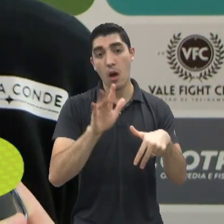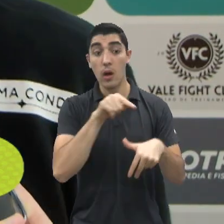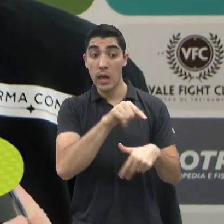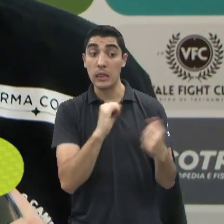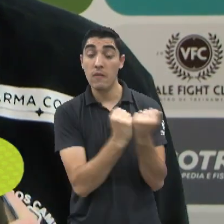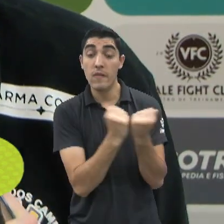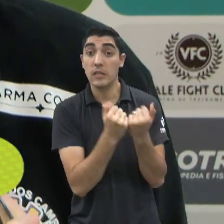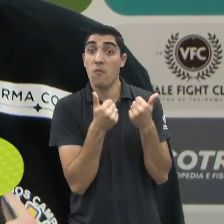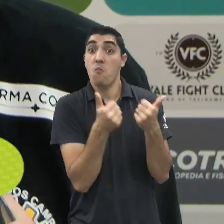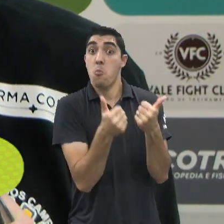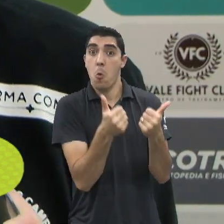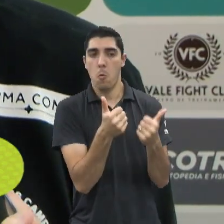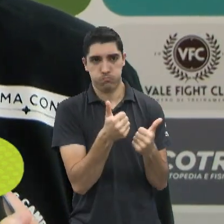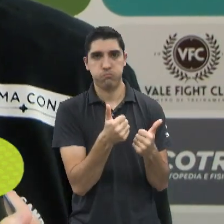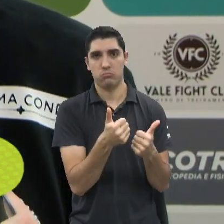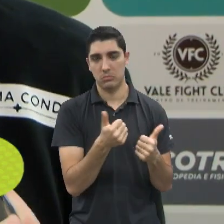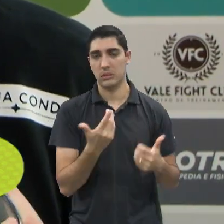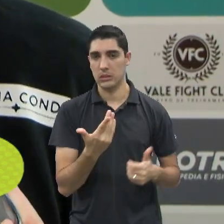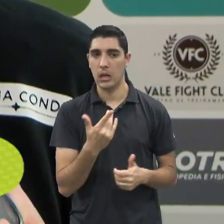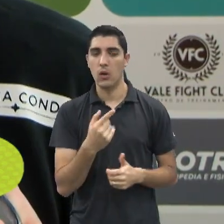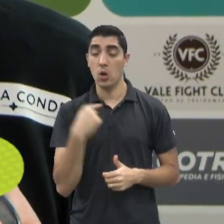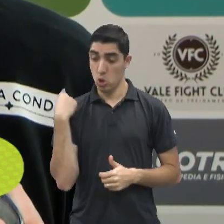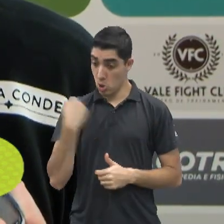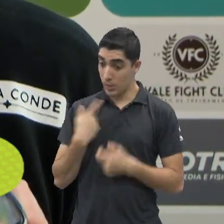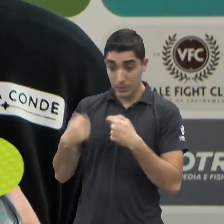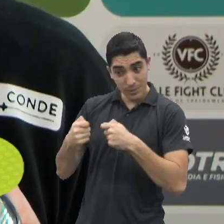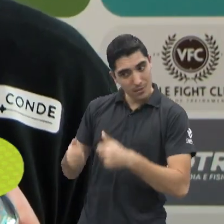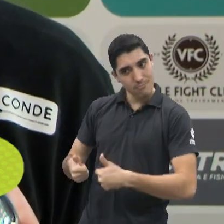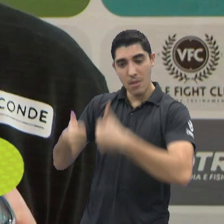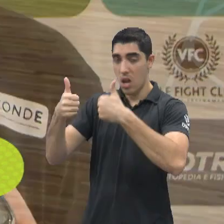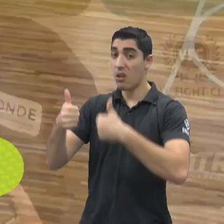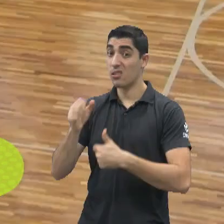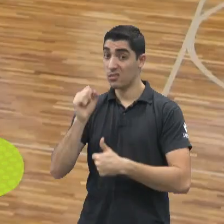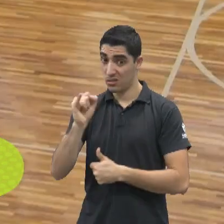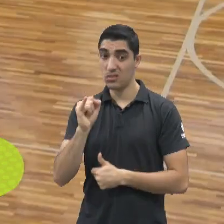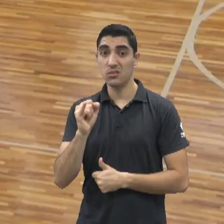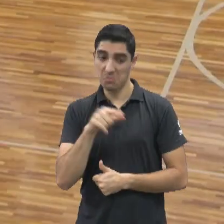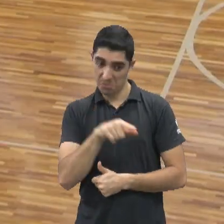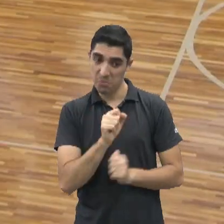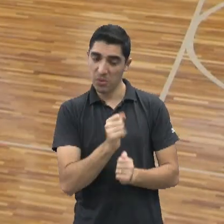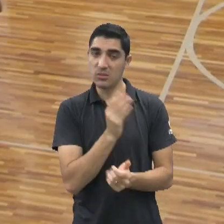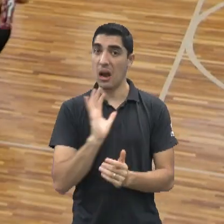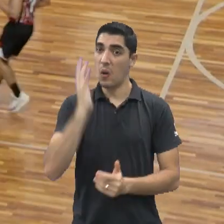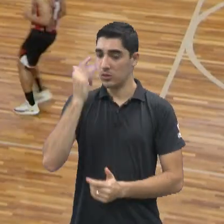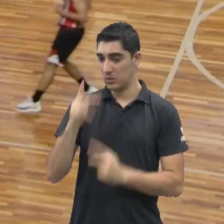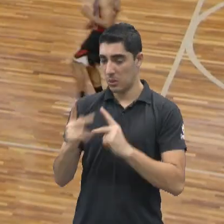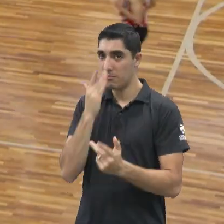têm essa característica e nós precisamos jogar bem, porque senão é um jogo que qualquer um pode ganhar.